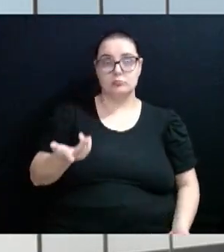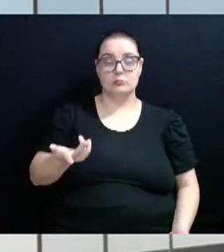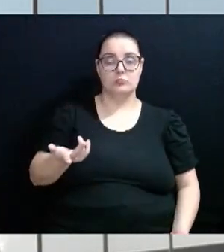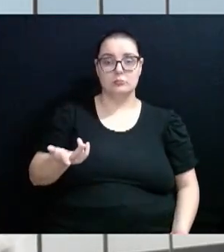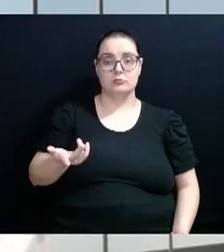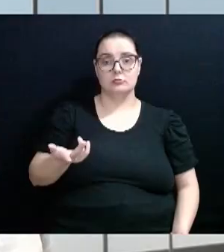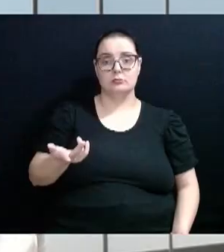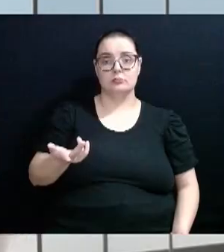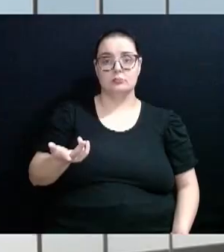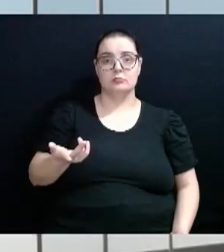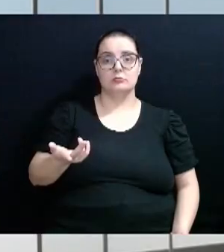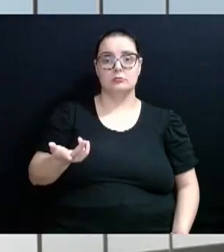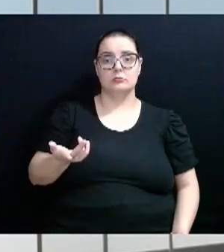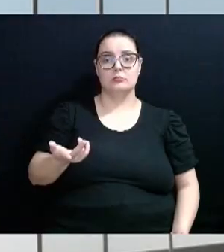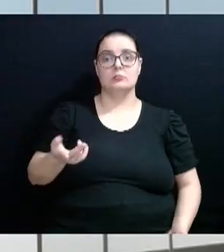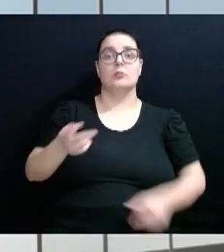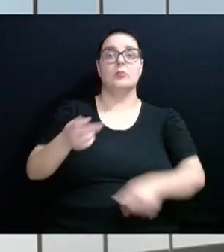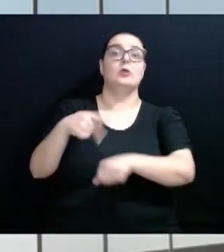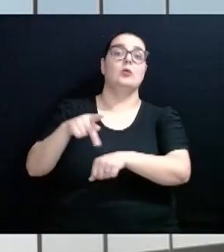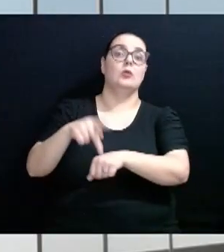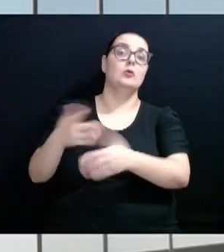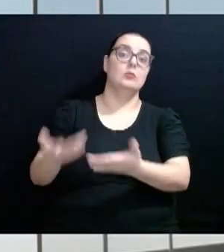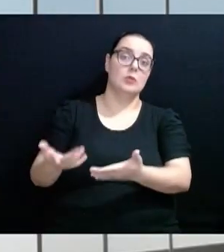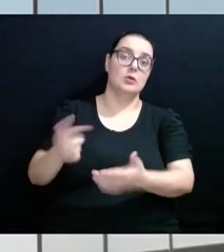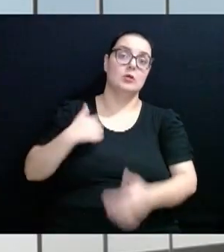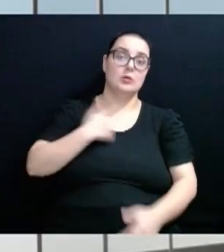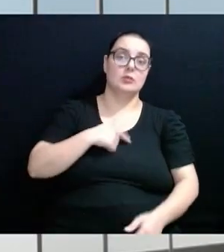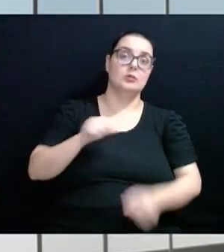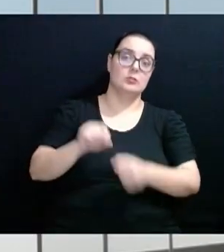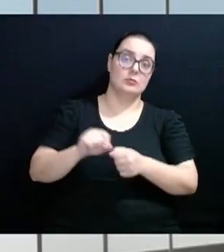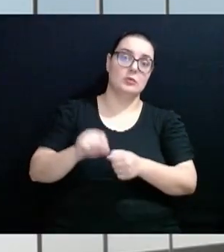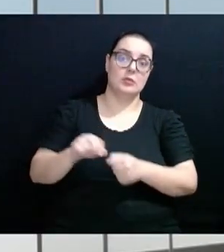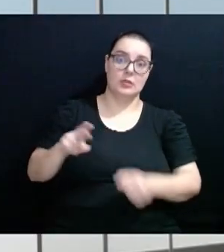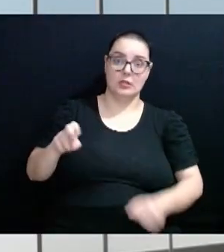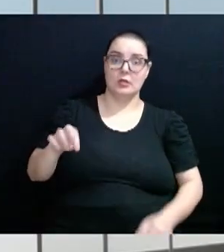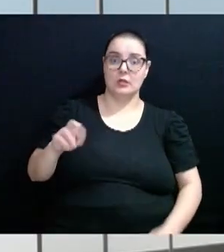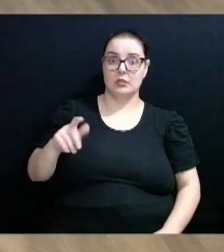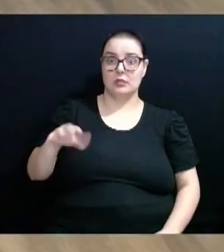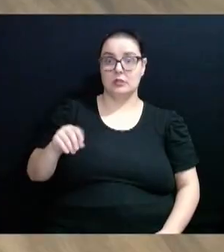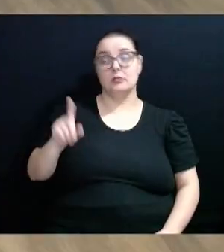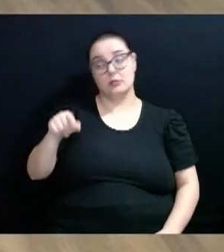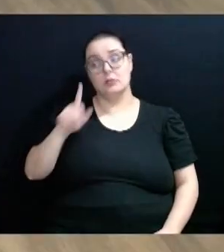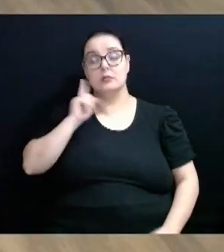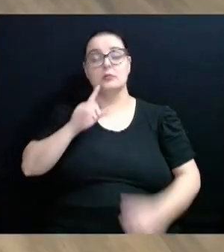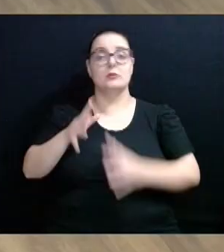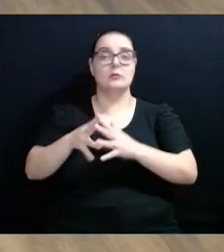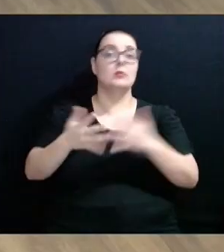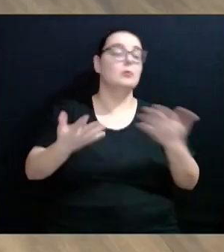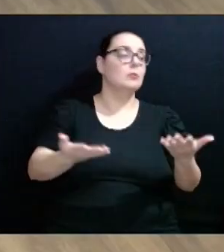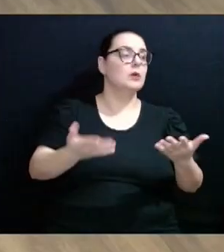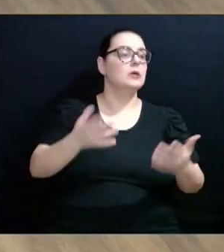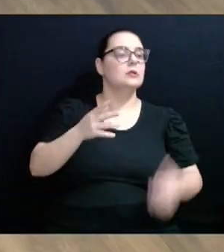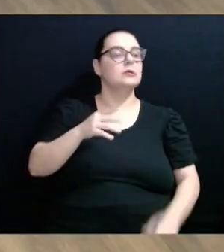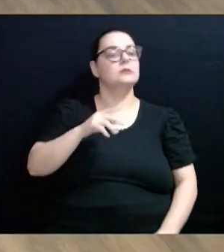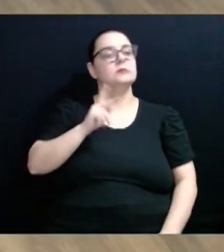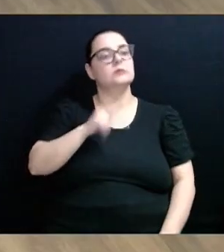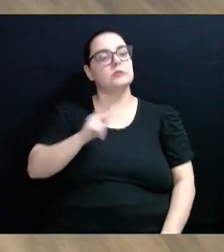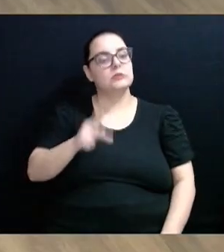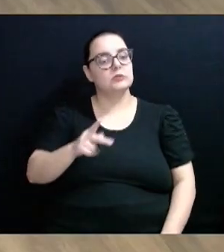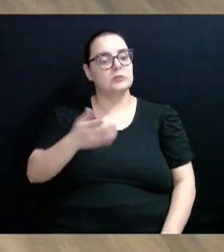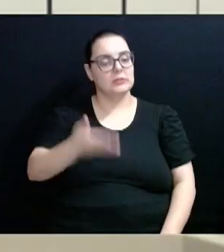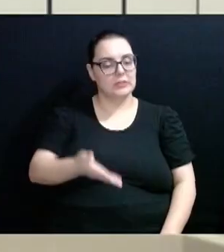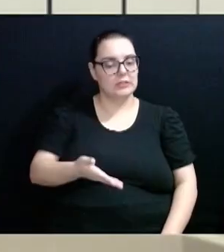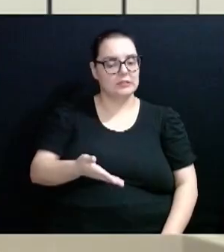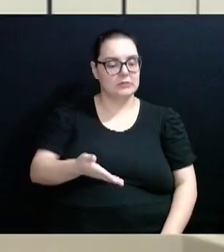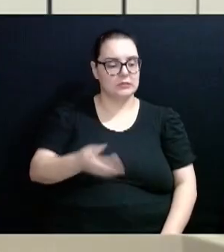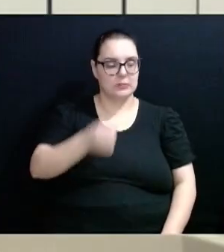o país a quem nós vamos retaliar, no caso dos Estados Unidos. Sim, mas aí, professor, nesse caso, será que... porque é